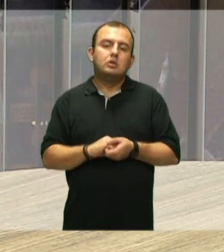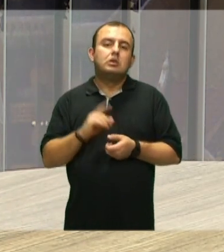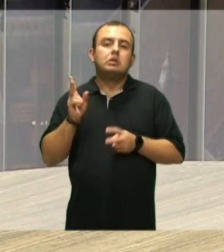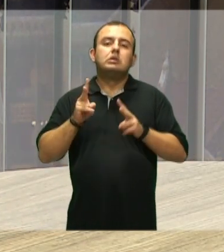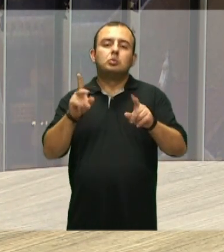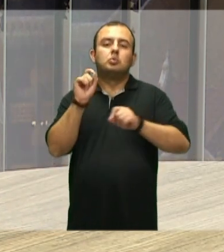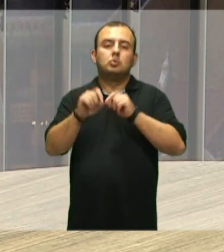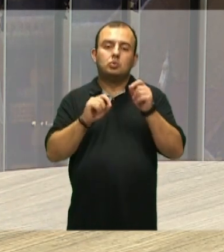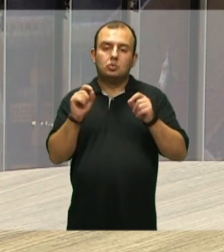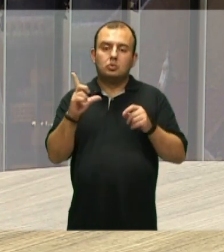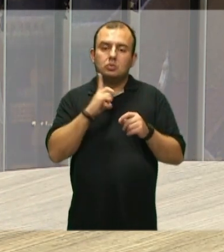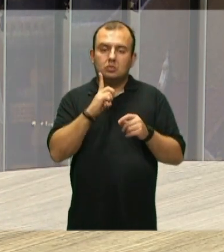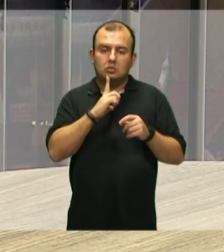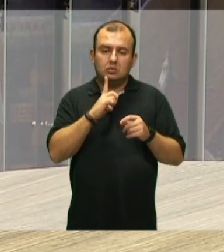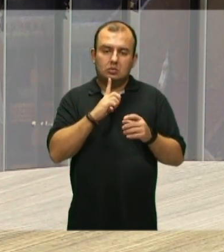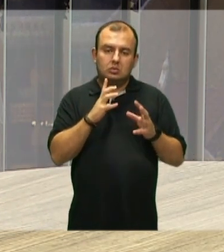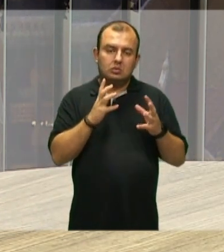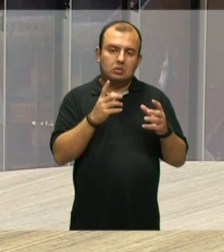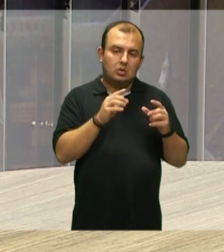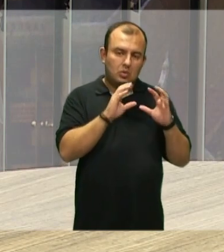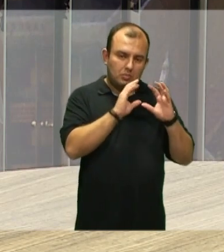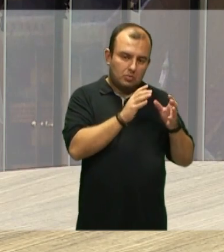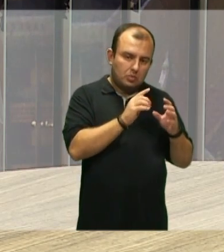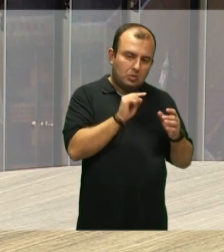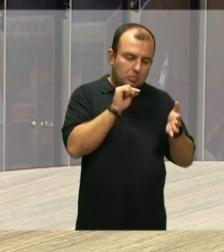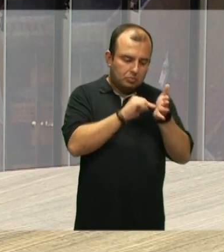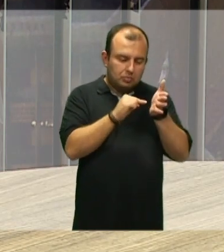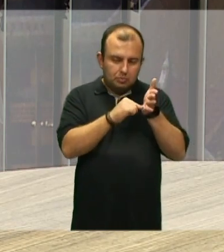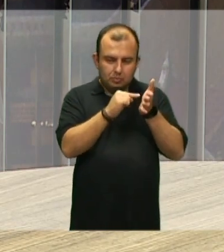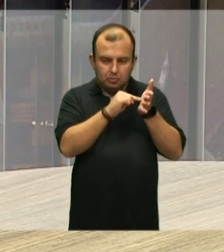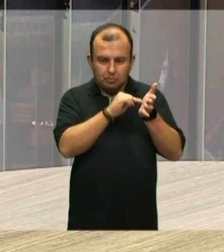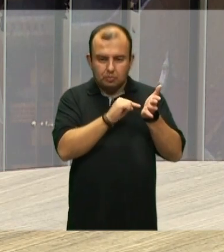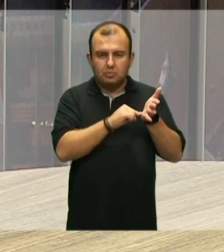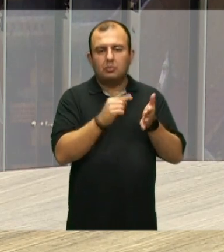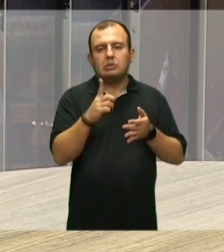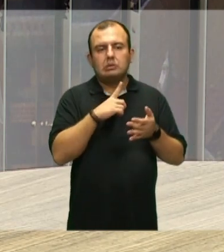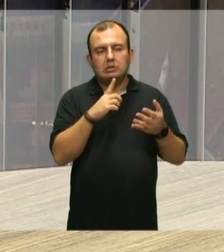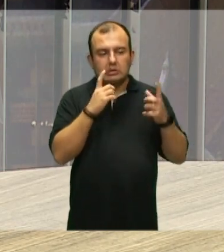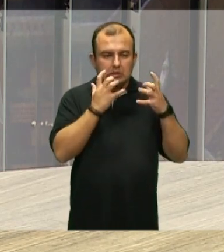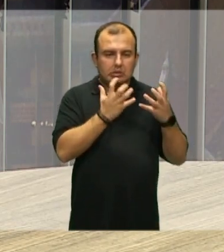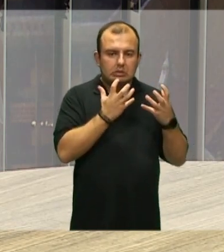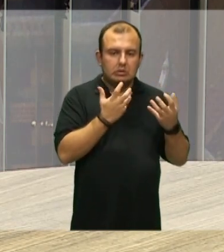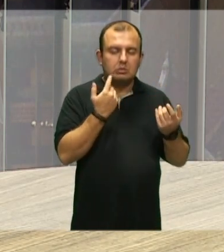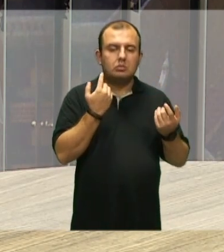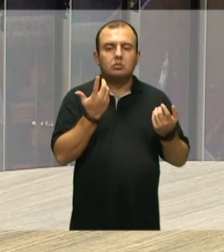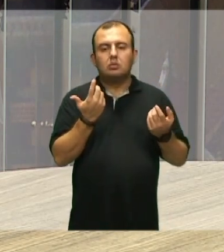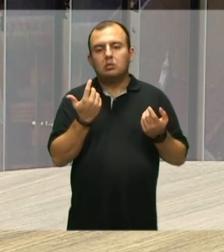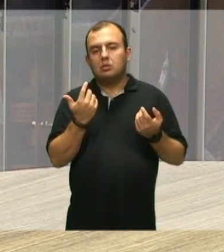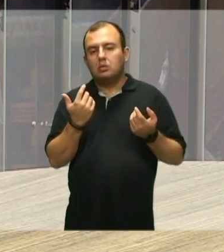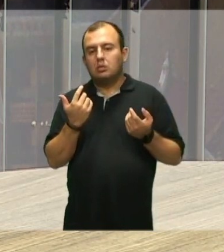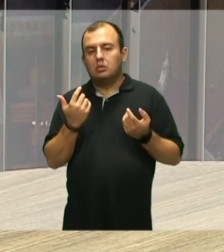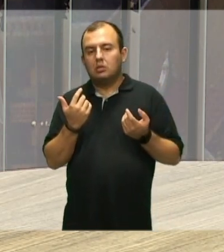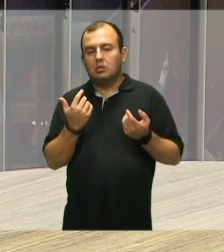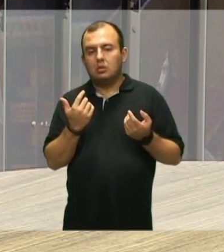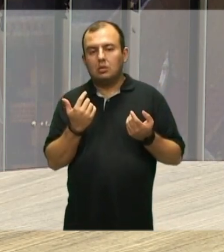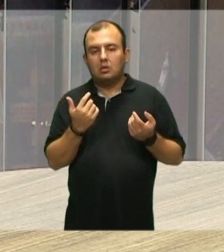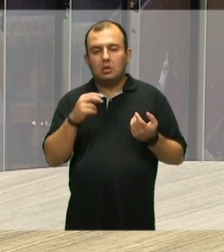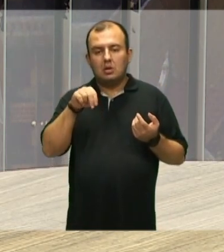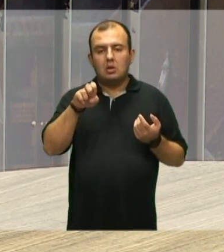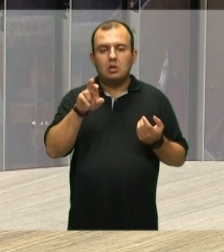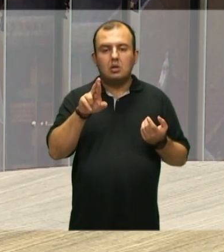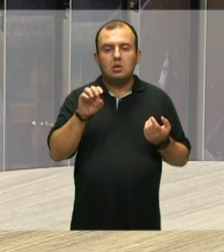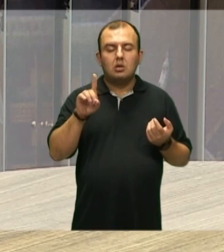sempre teve obsessões, mais do que bolinhas, pontinhos, né? Ela tinha umas questões, né? Ela é neurodivergente, então